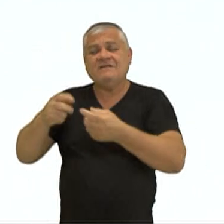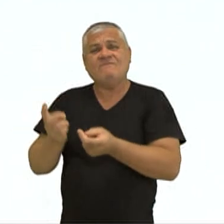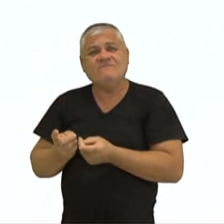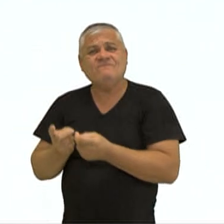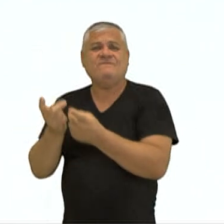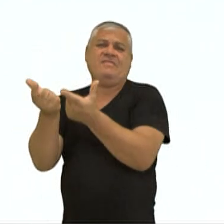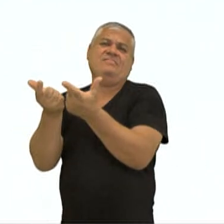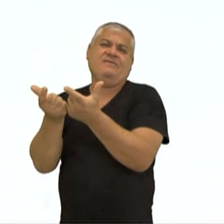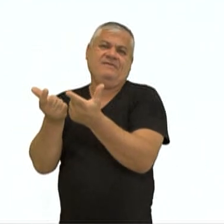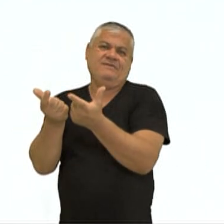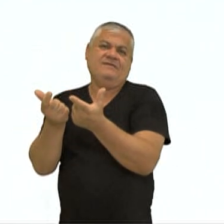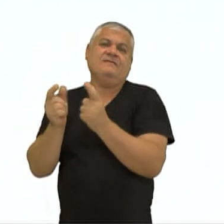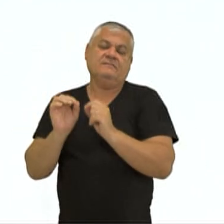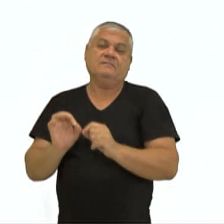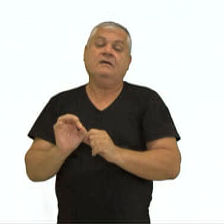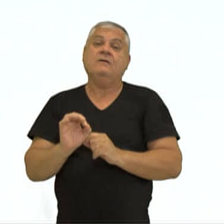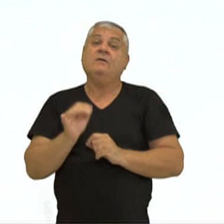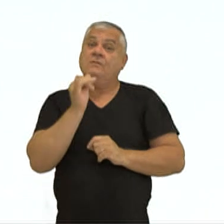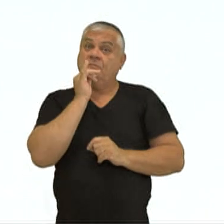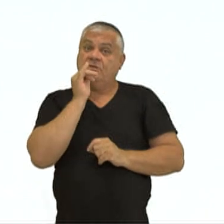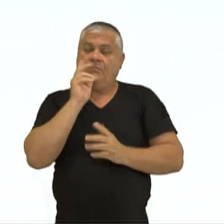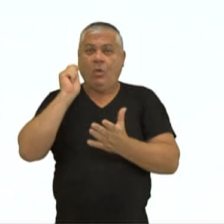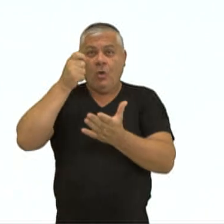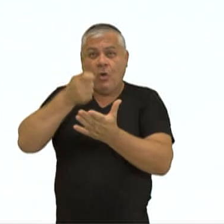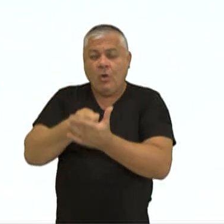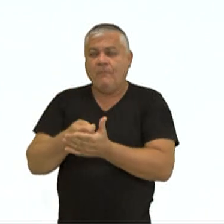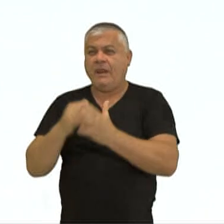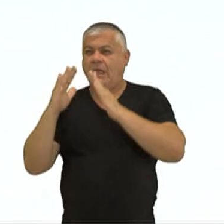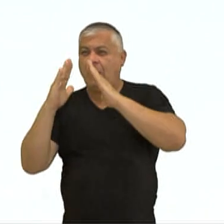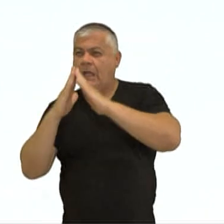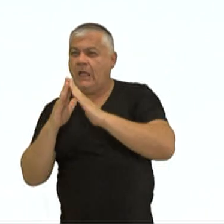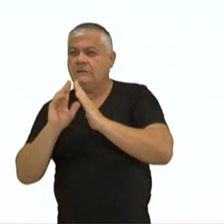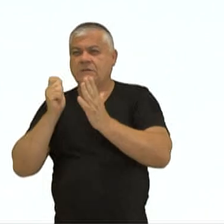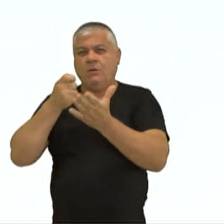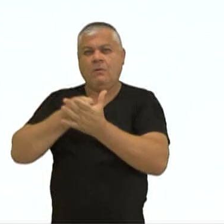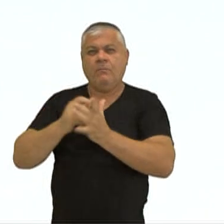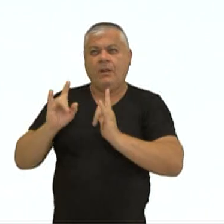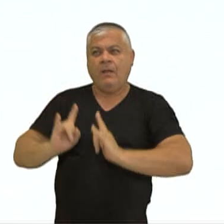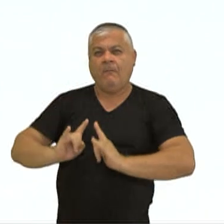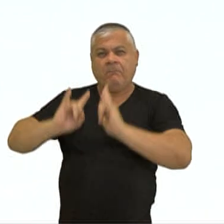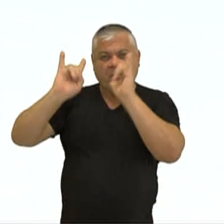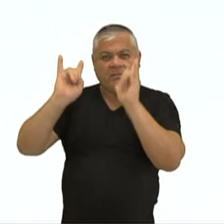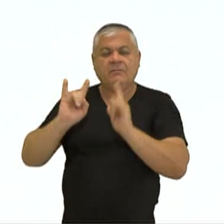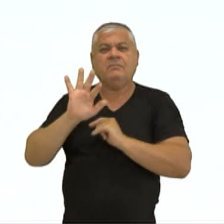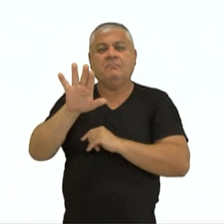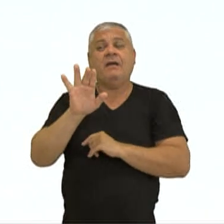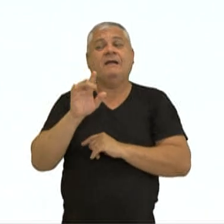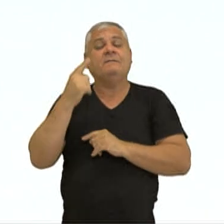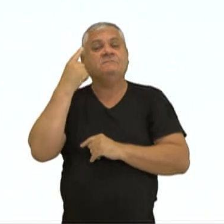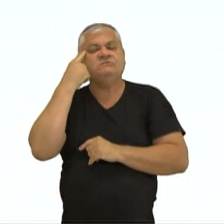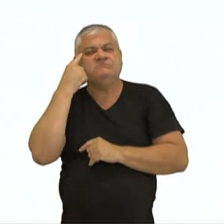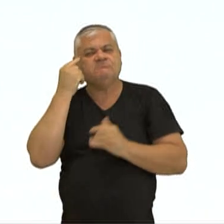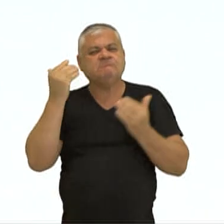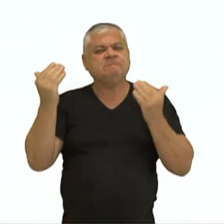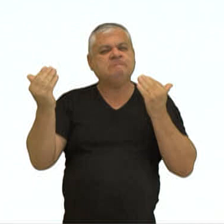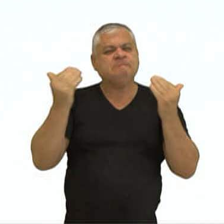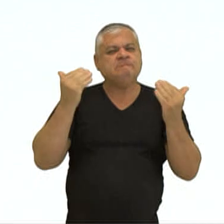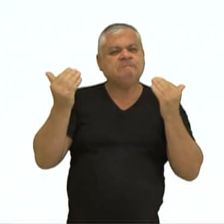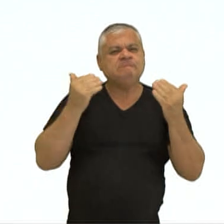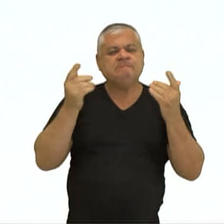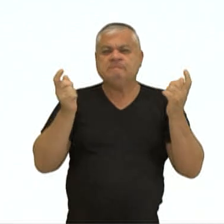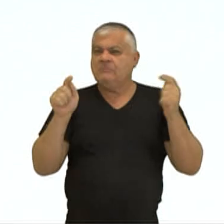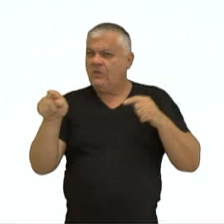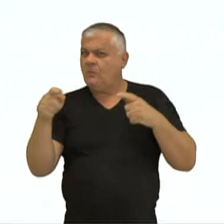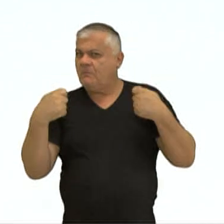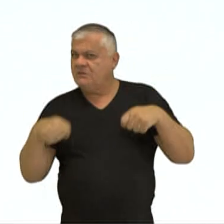baixa liquidez. E isso, quando a gente está falando em aplicações, a gente tem que verificar também a liquidez, se eu vou